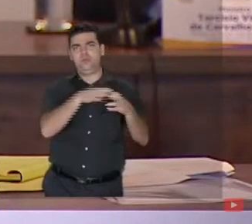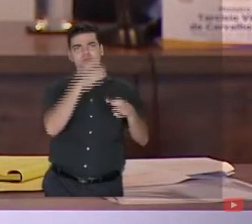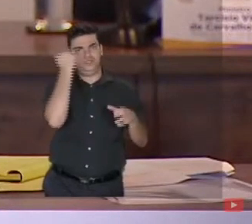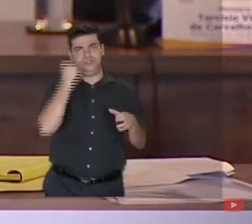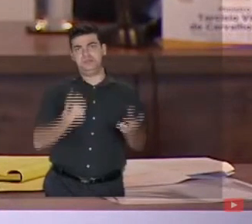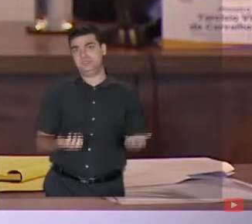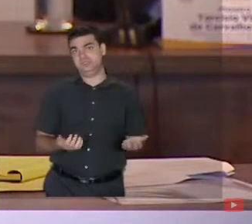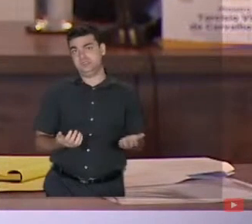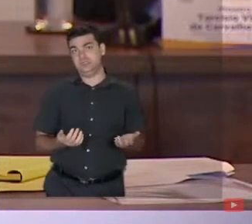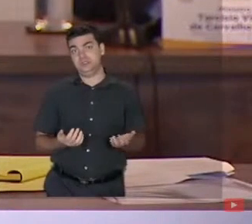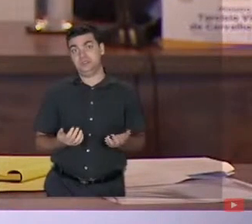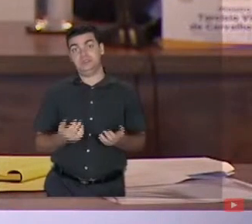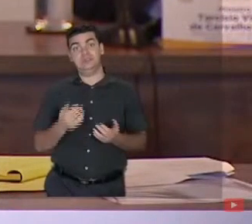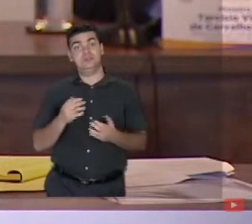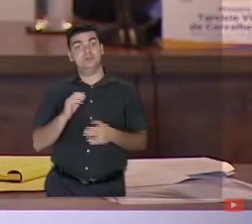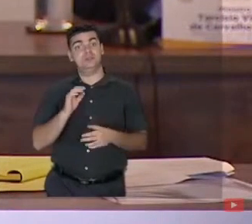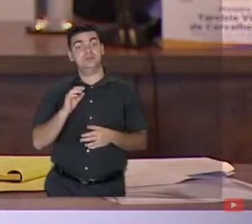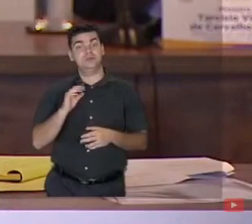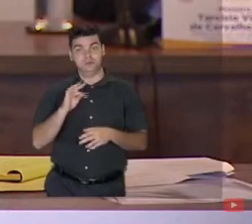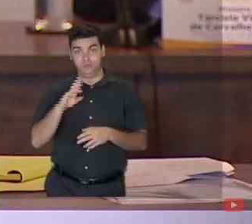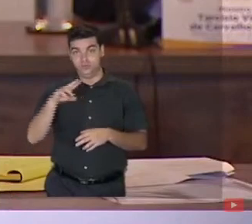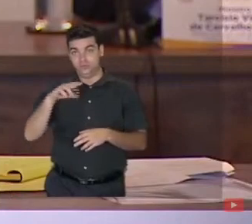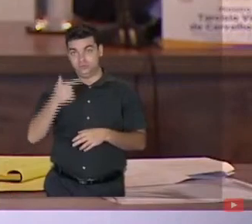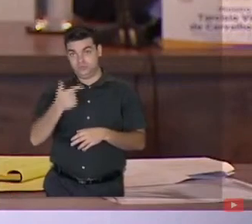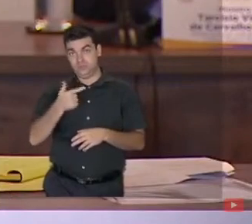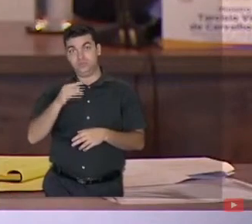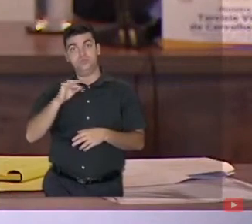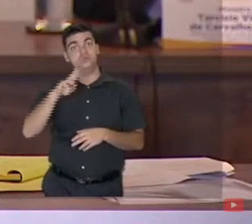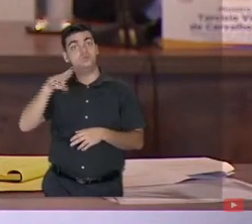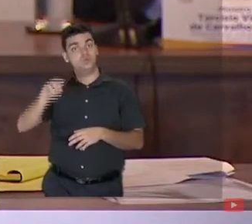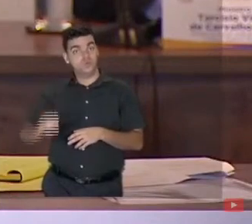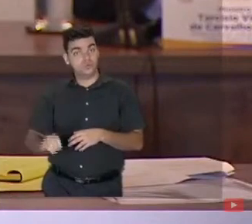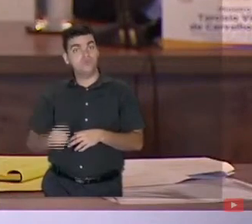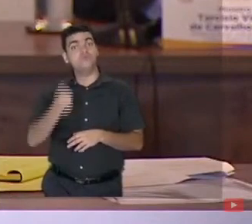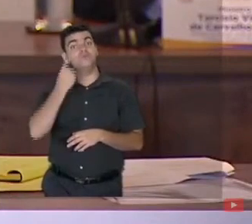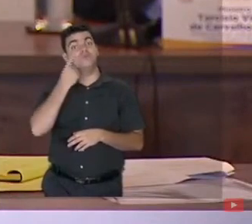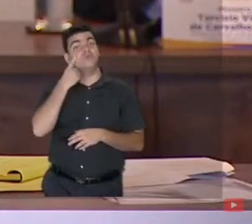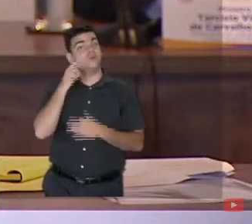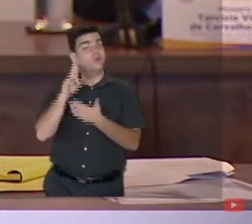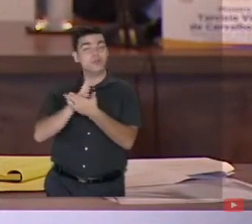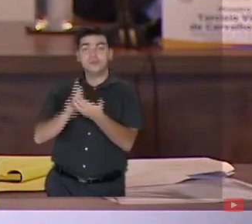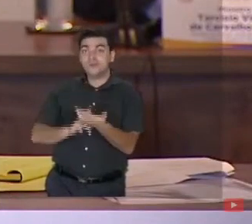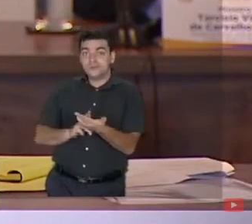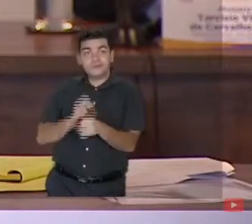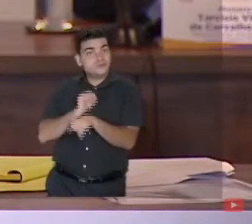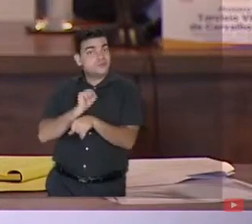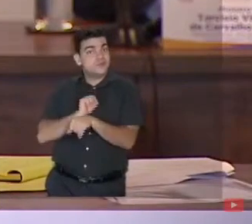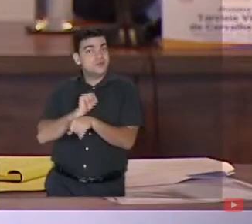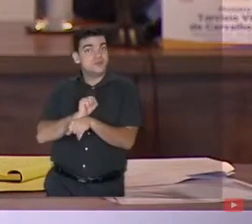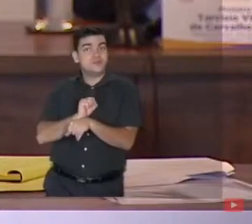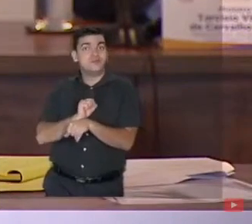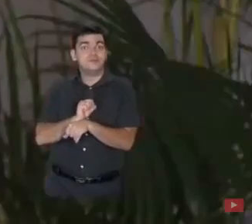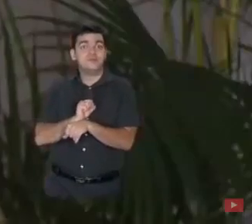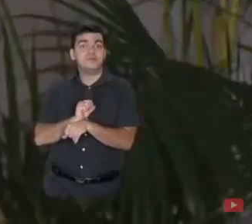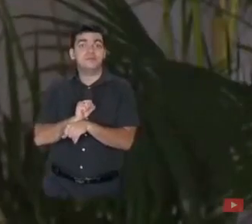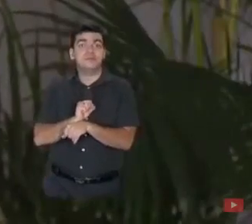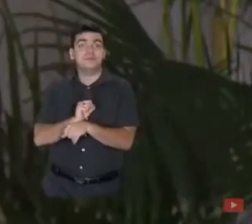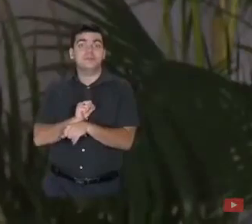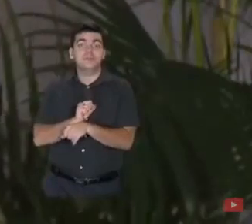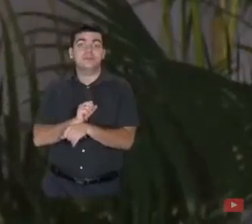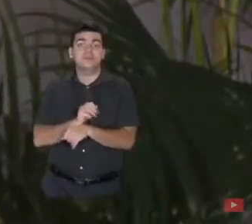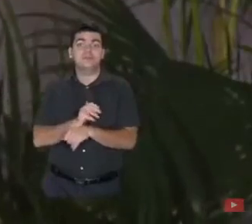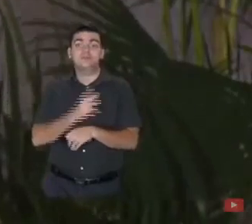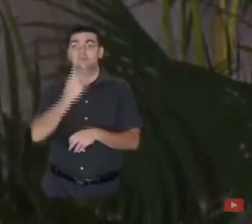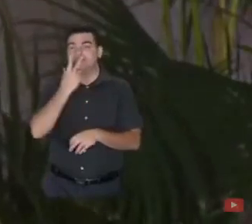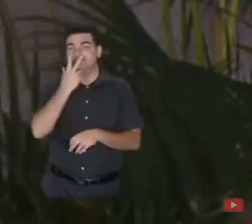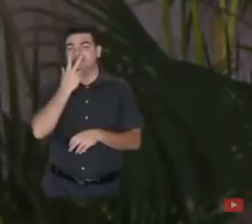disso? Assim que nós tivermos o diagnóstico, o que tiver funcionado errado vai ser consertado. E outra coisa que a gente está vendo nas redes é